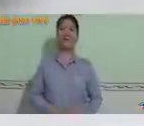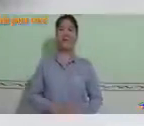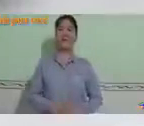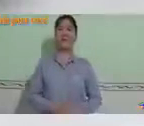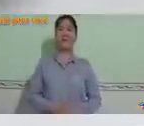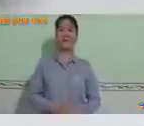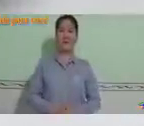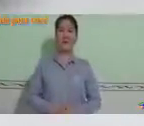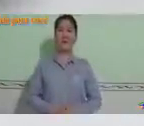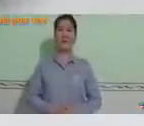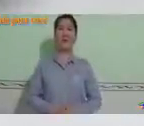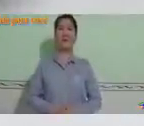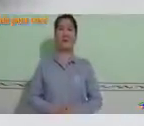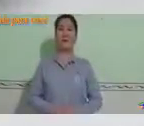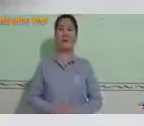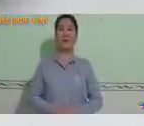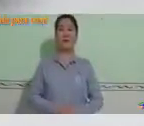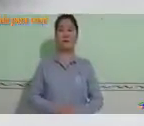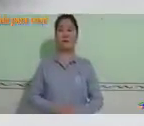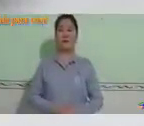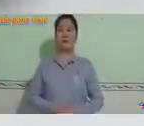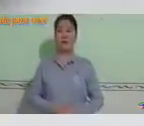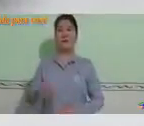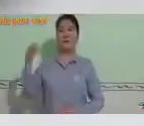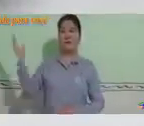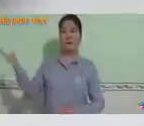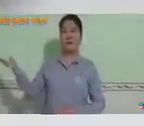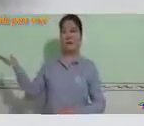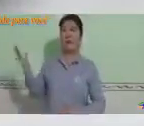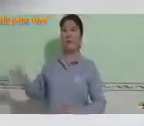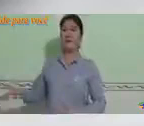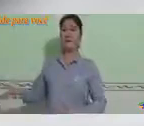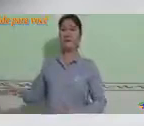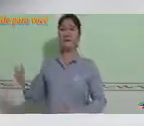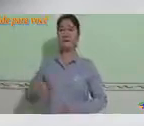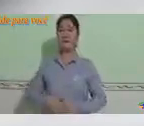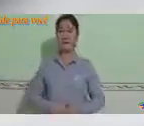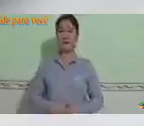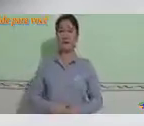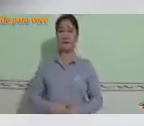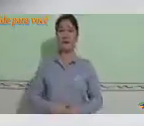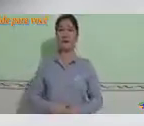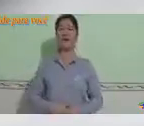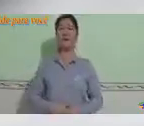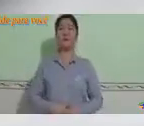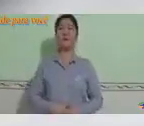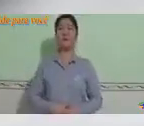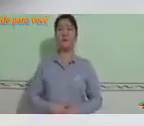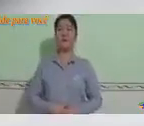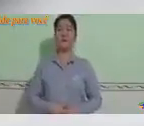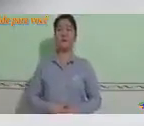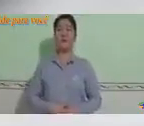de tratamento da medicina tradicional chinesa que baseia-se na estimulação de pontos específicos do corpo para